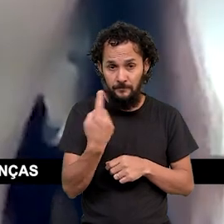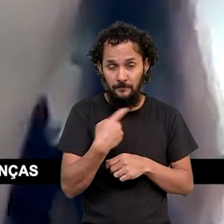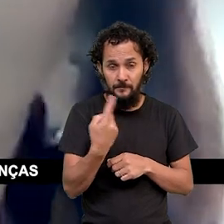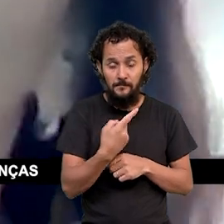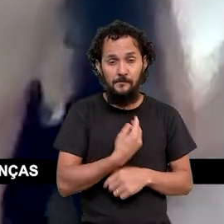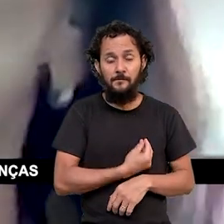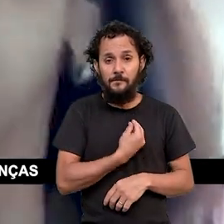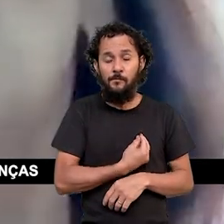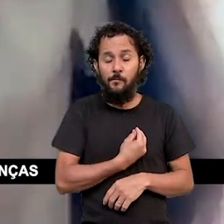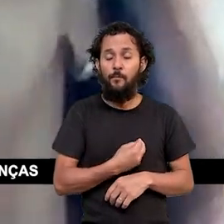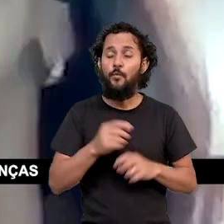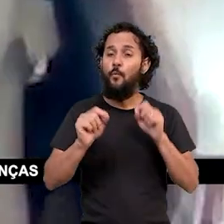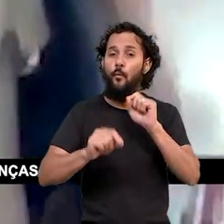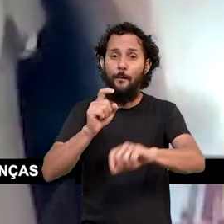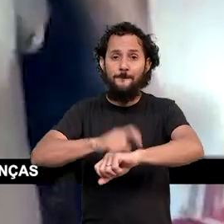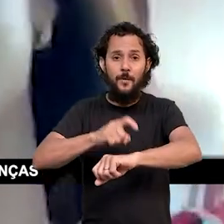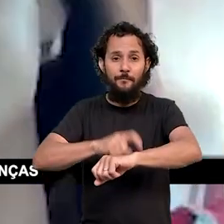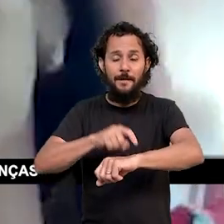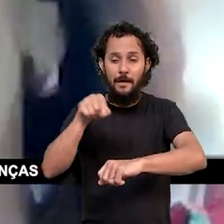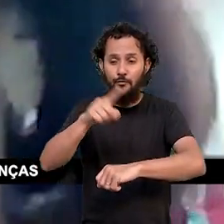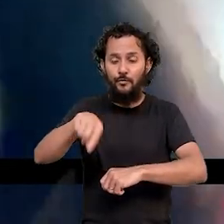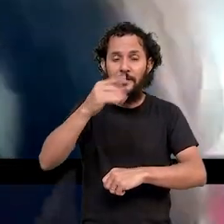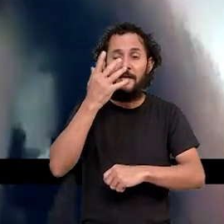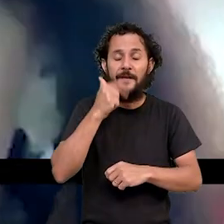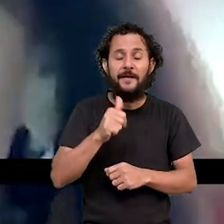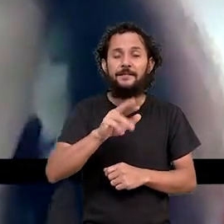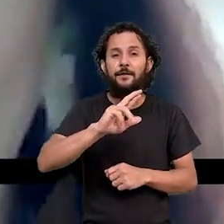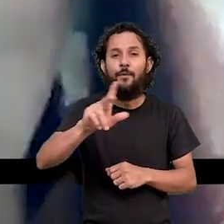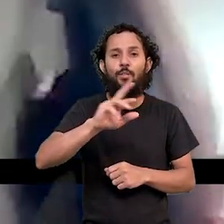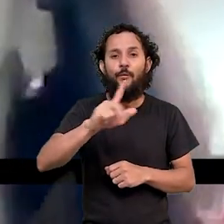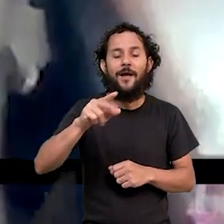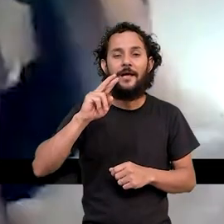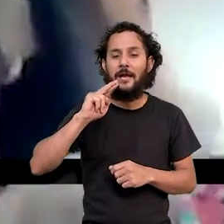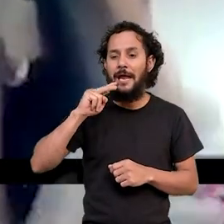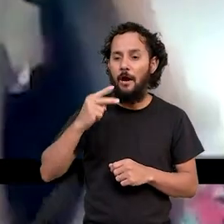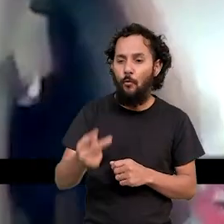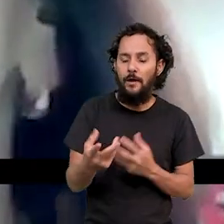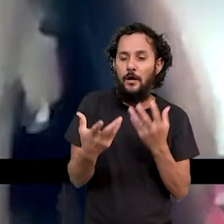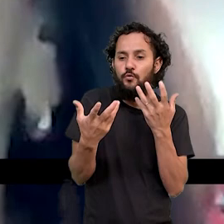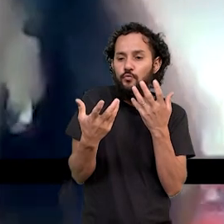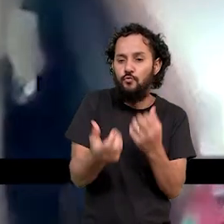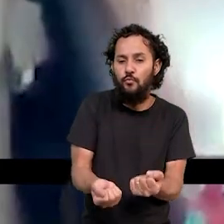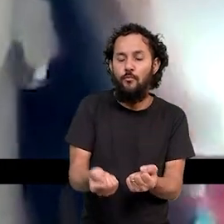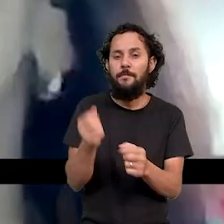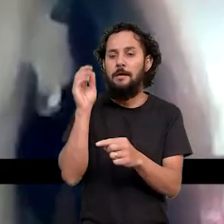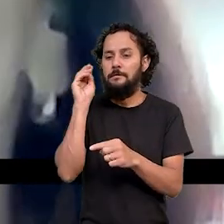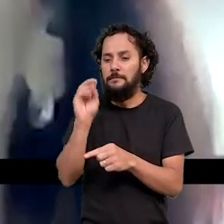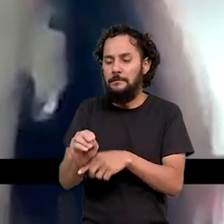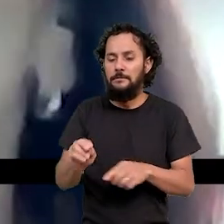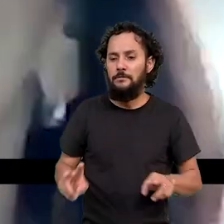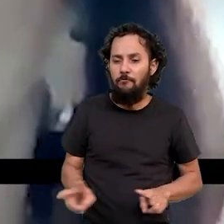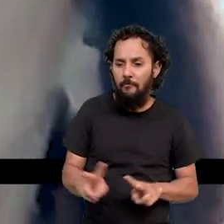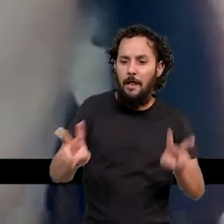nós vivemos um momento das crianças que não eram reconhecidas, que não eram valorizadas num